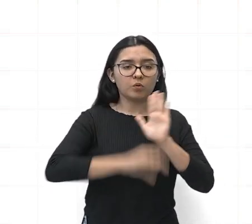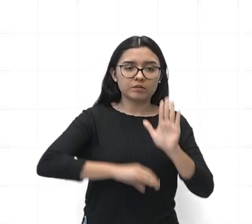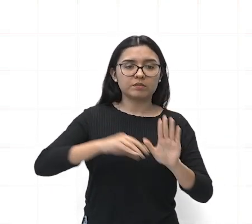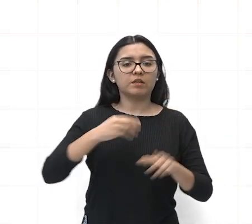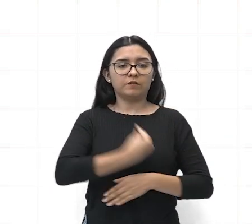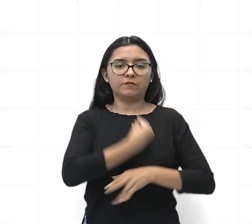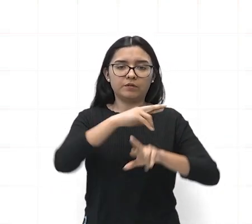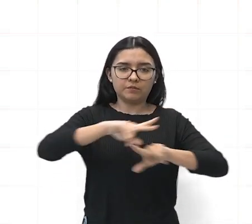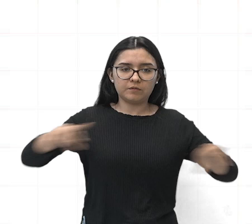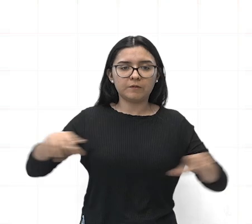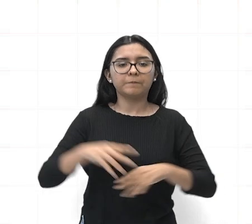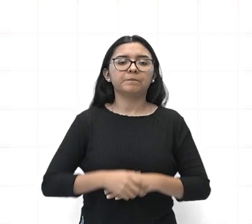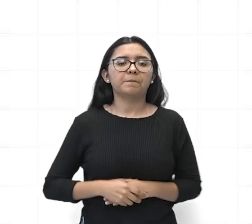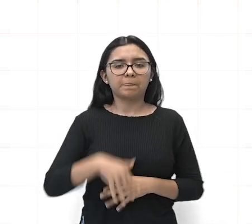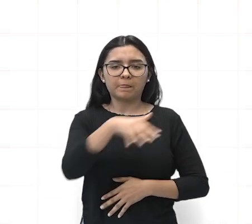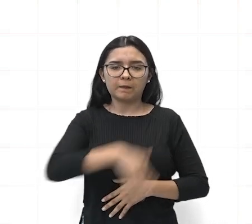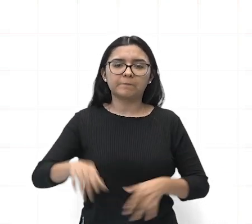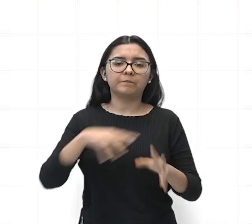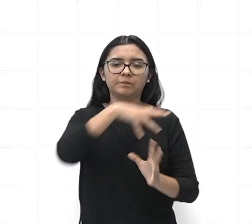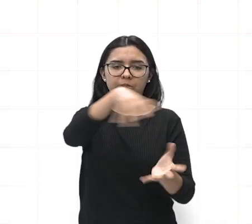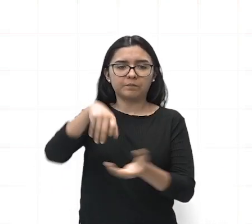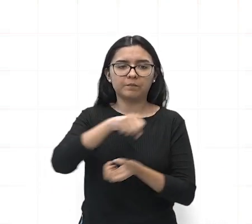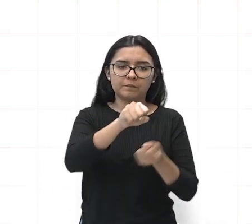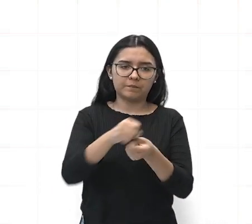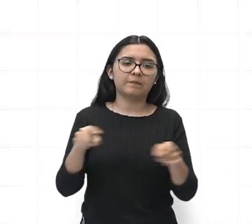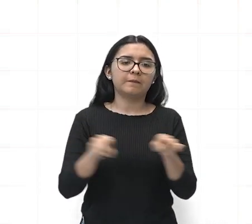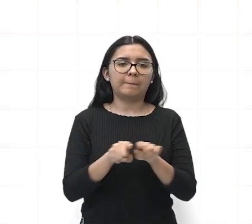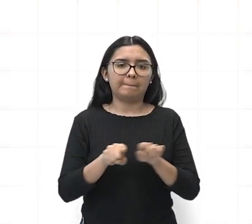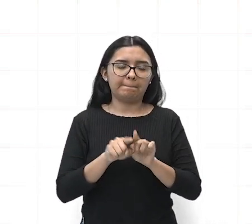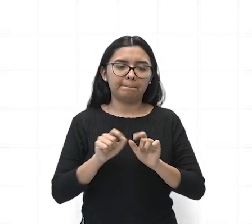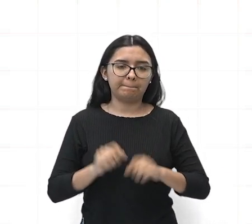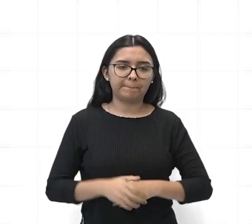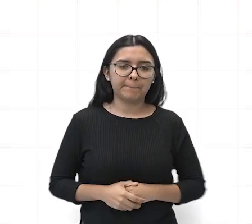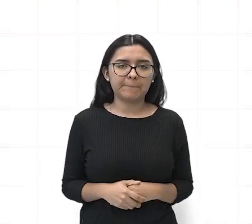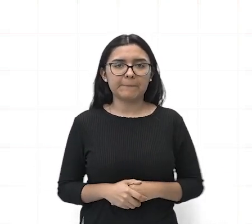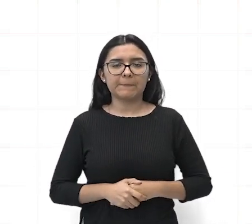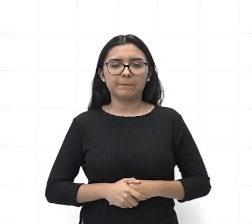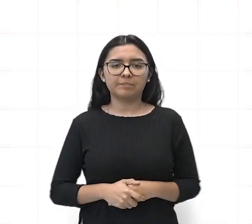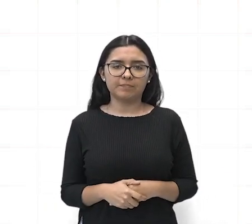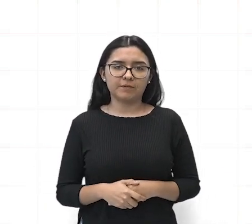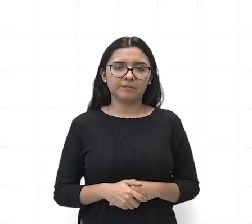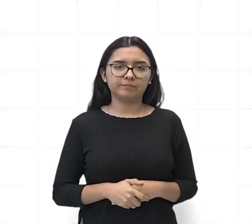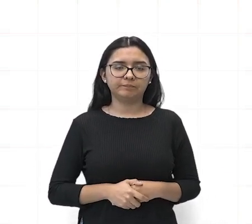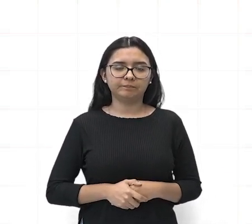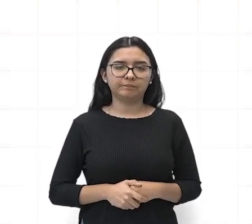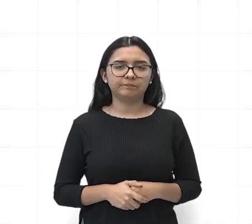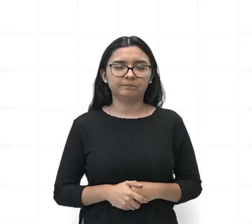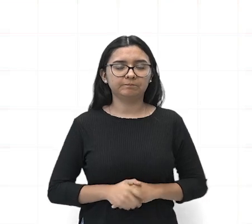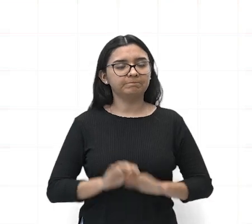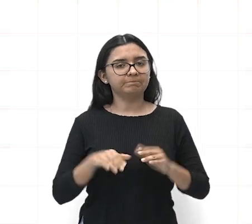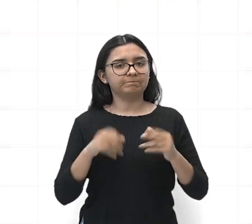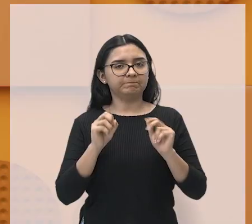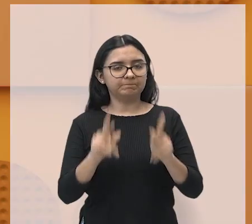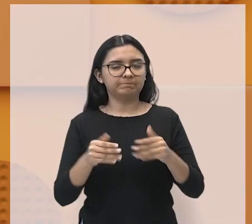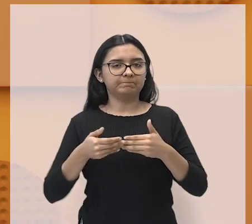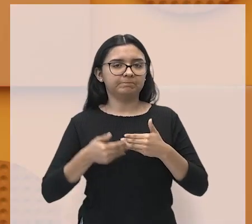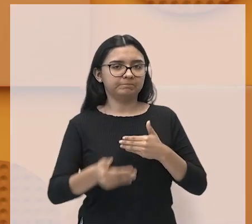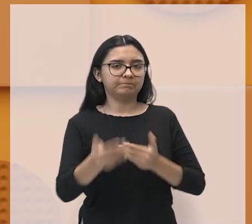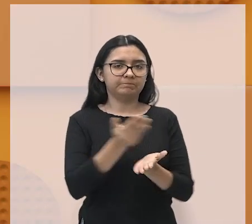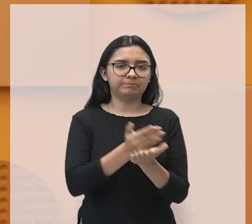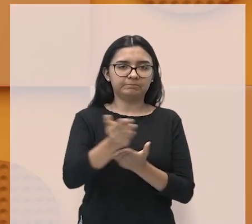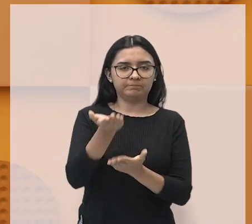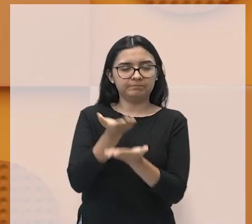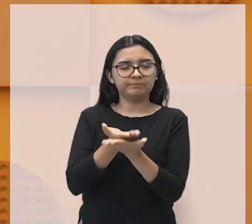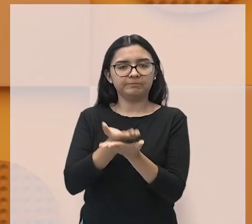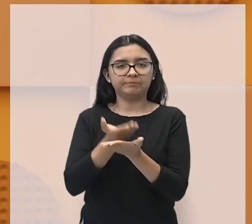biodiversidade, meio ambiente e sustentabilidade e suas definições conceituais. Então, vamos lá